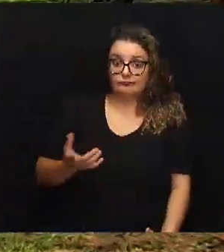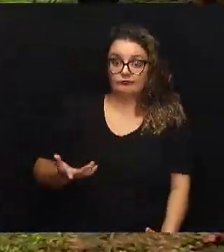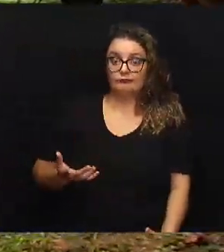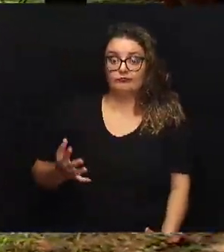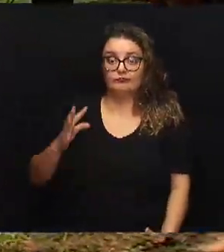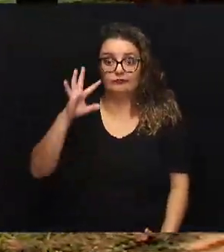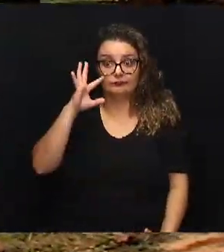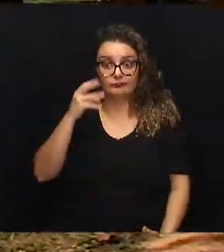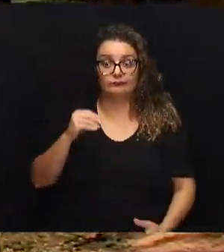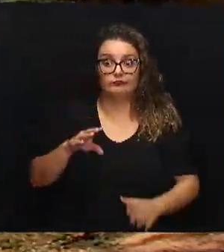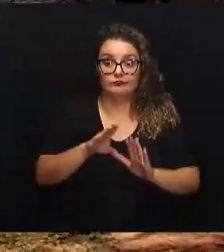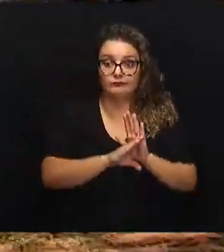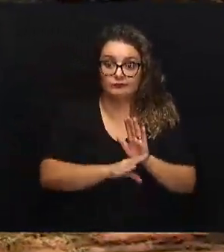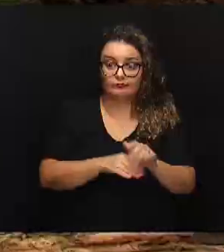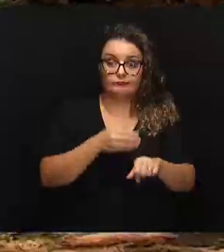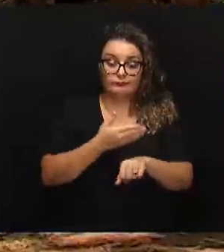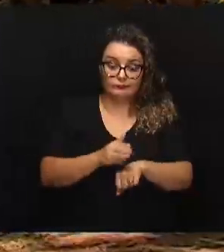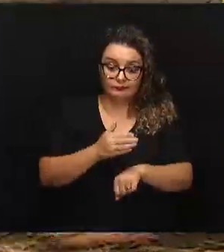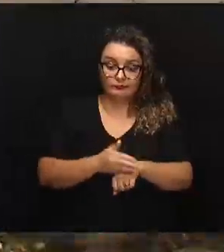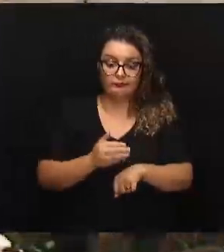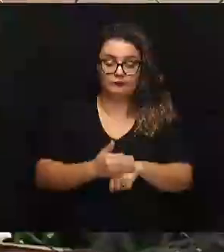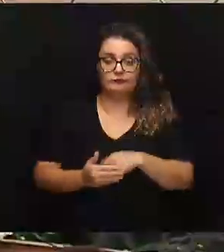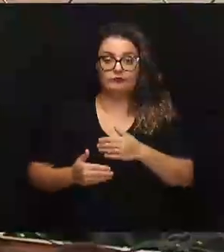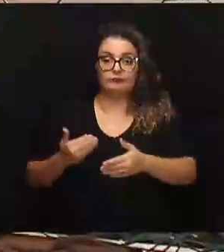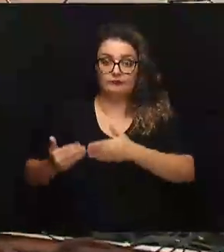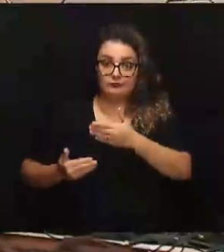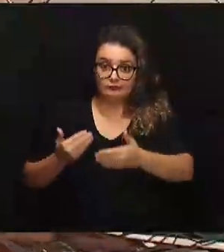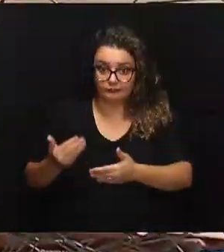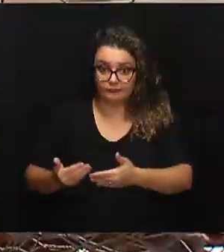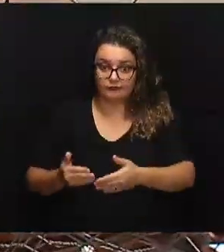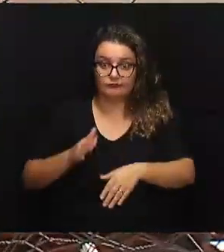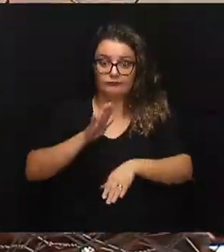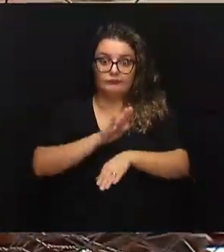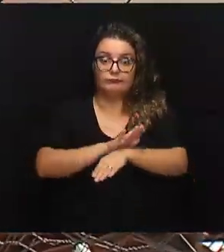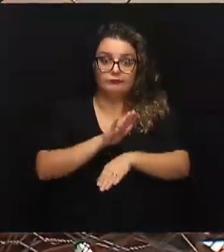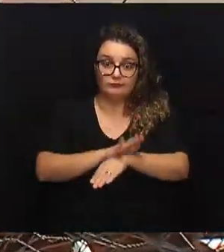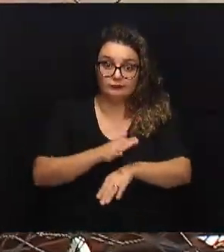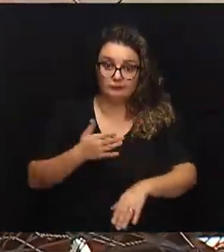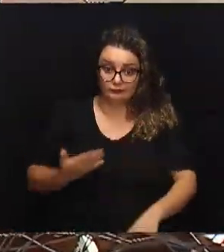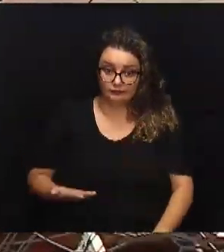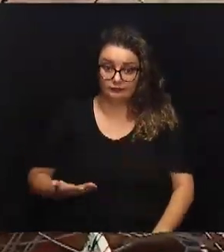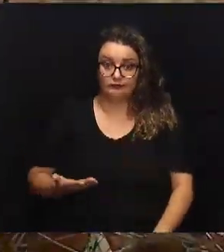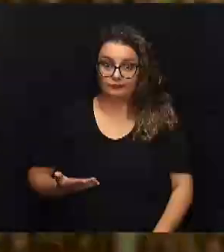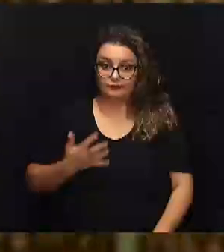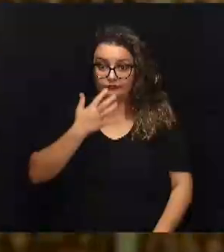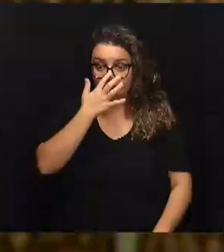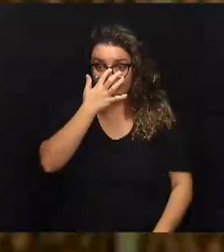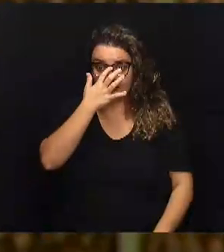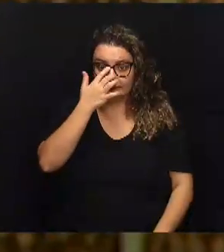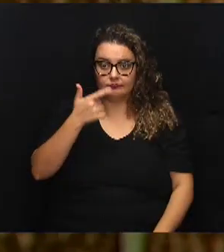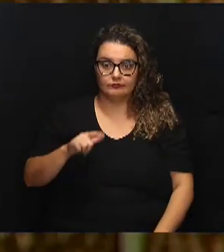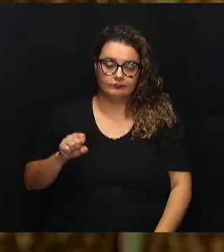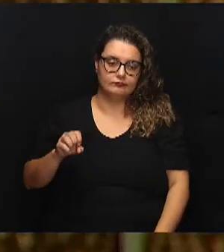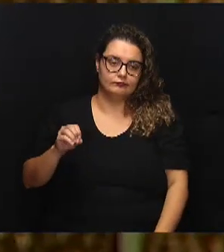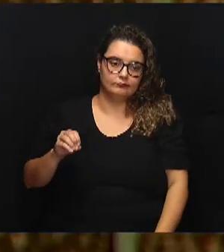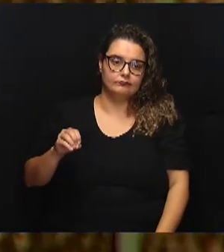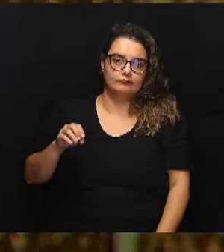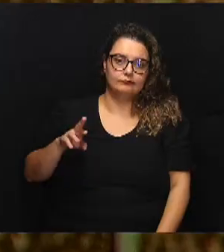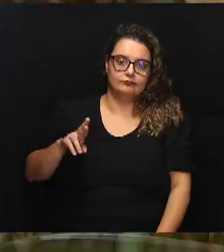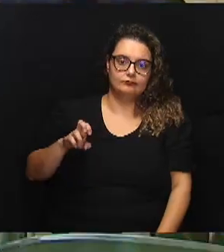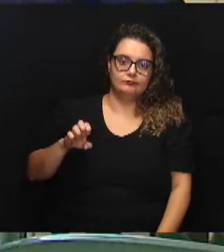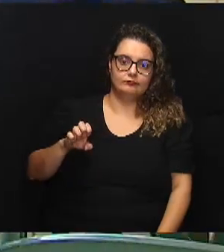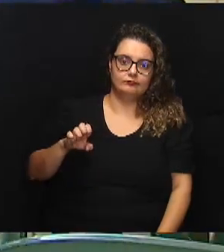conhecer um programa e praticar aquele programa que o ajuda a se manter em sobriedade.